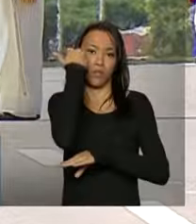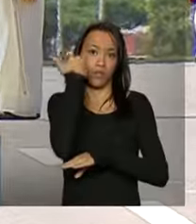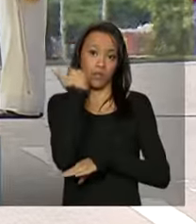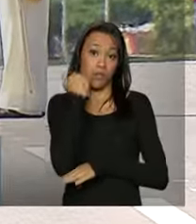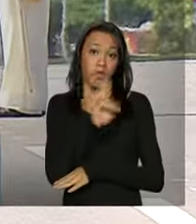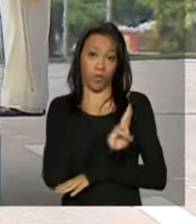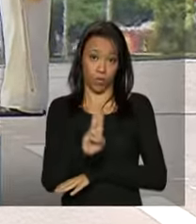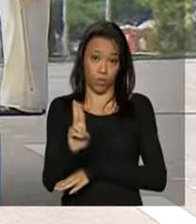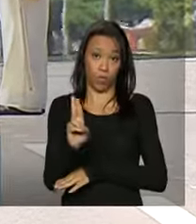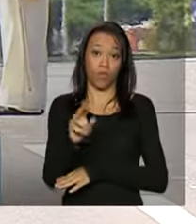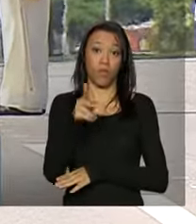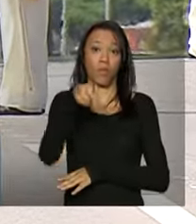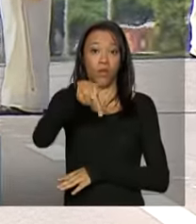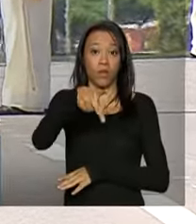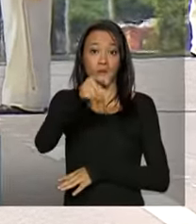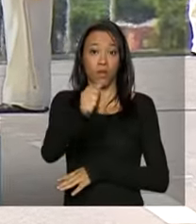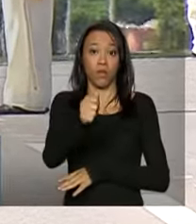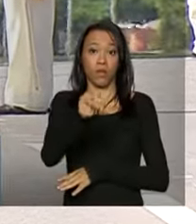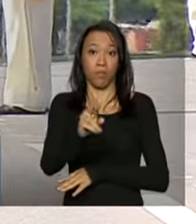Geun-hye.